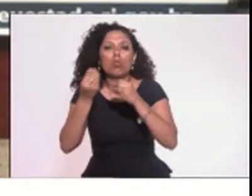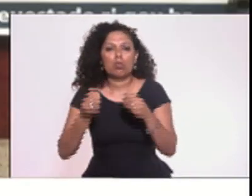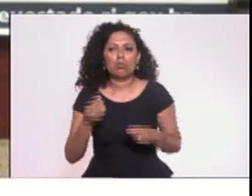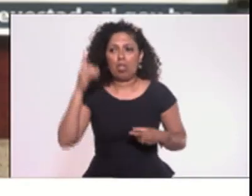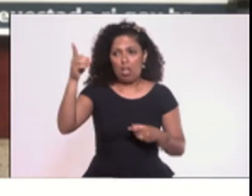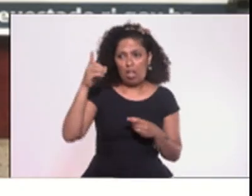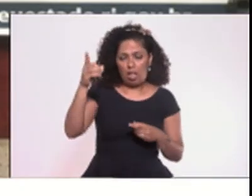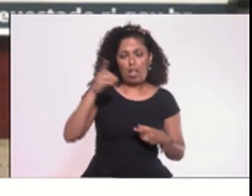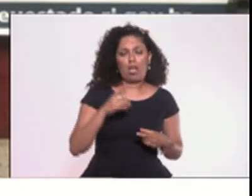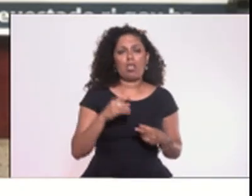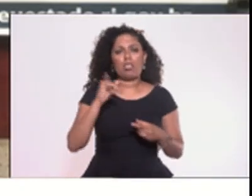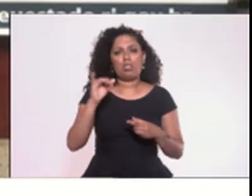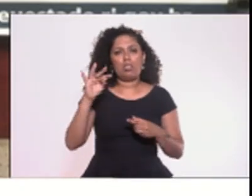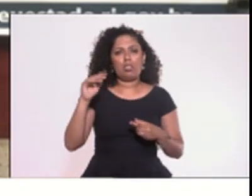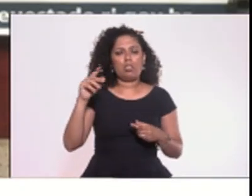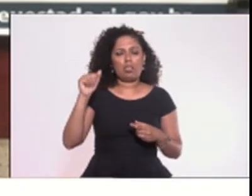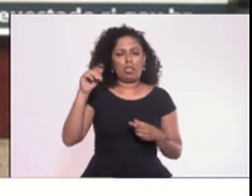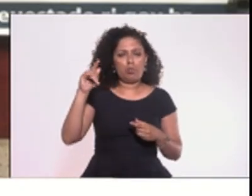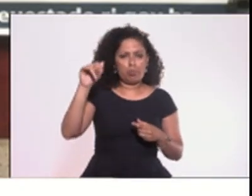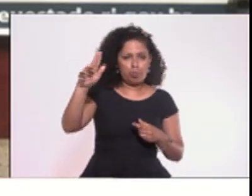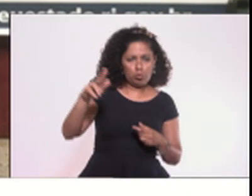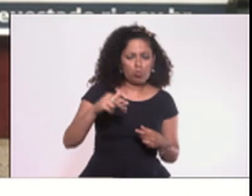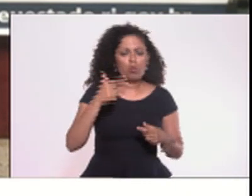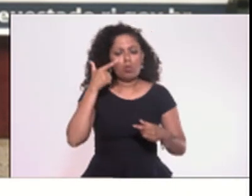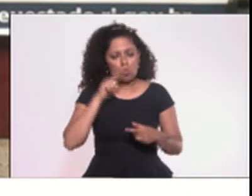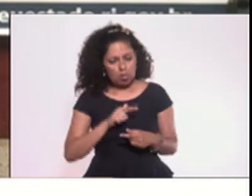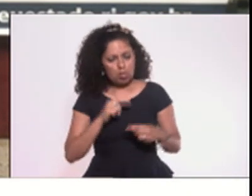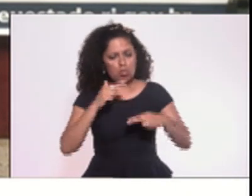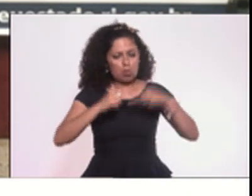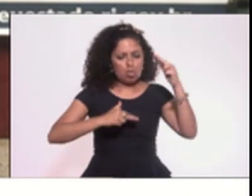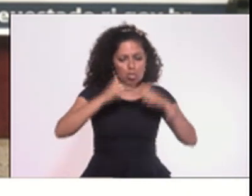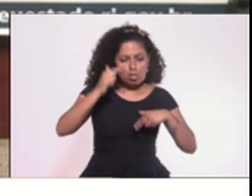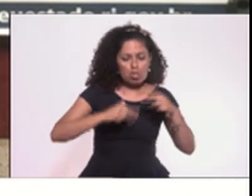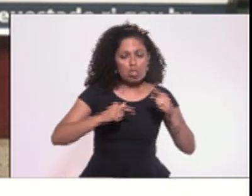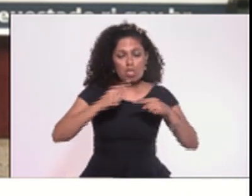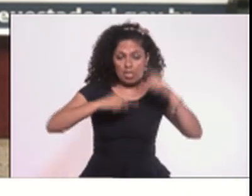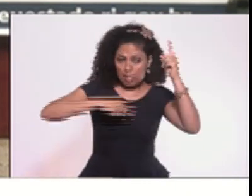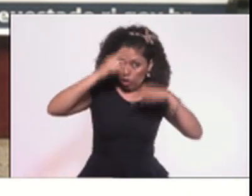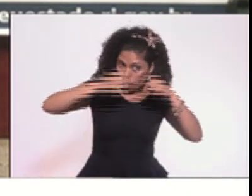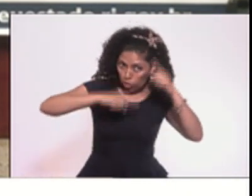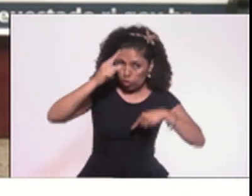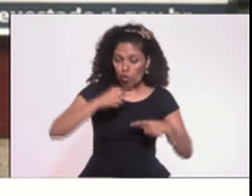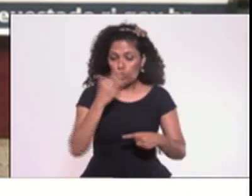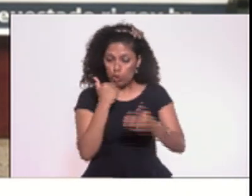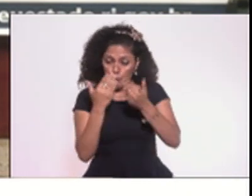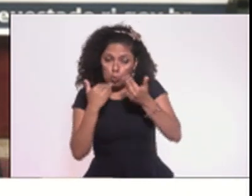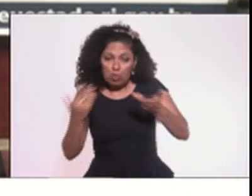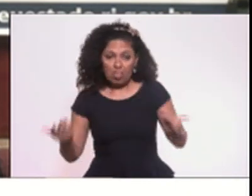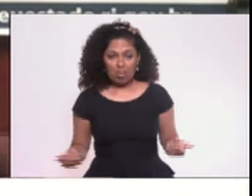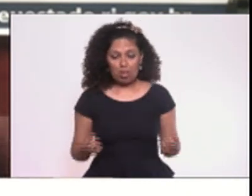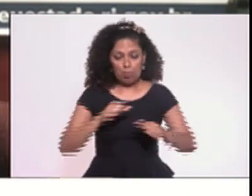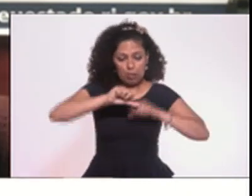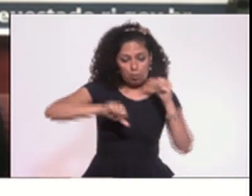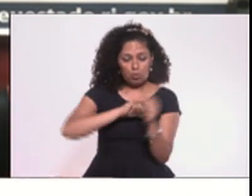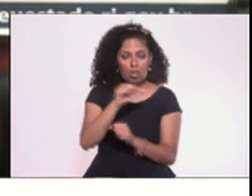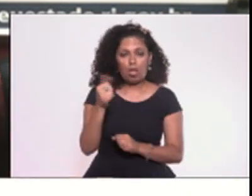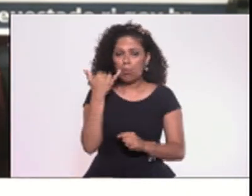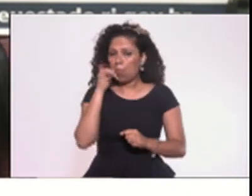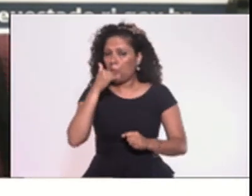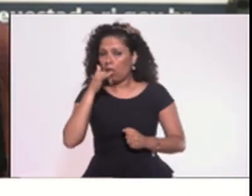eles aproveitam tudo, inclusive os resíduos de restaurantes, para que transformem isso em